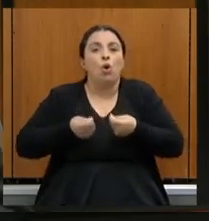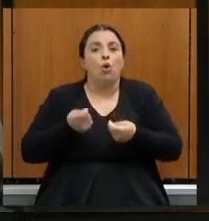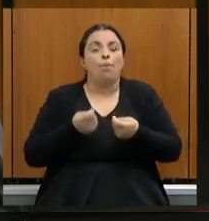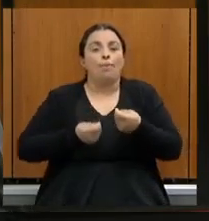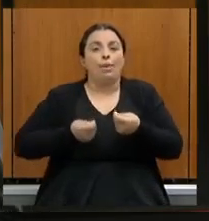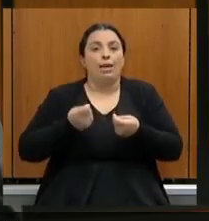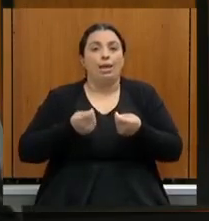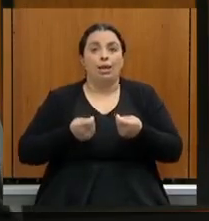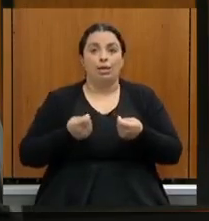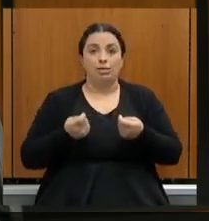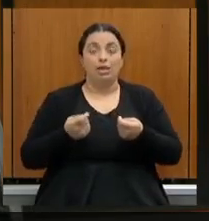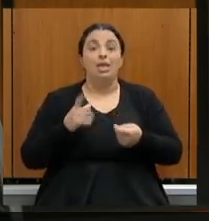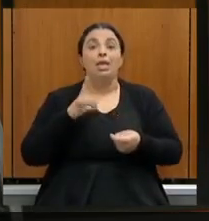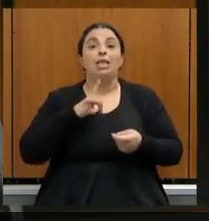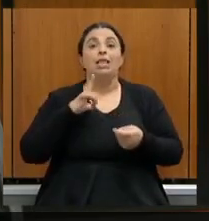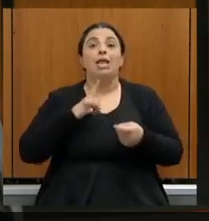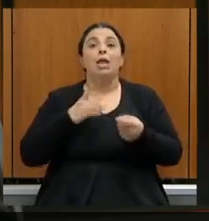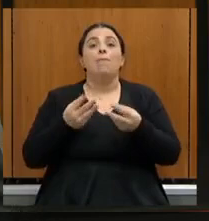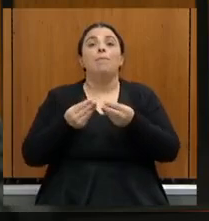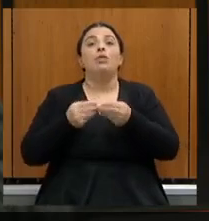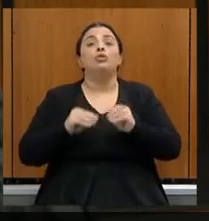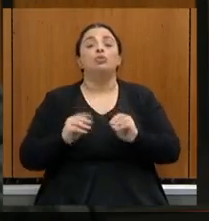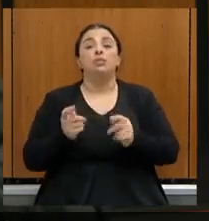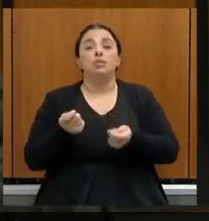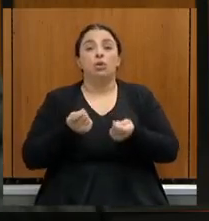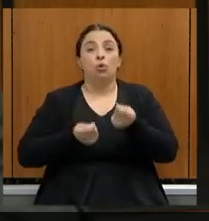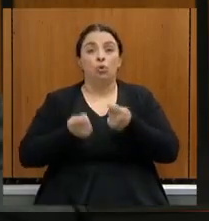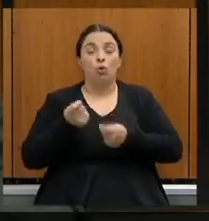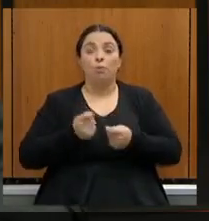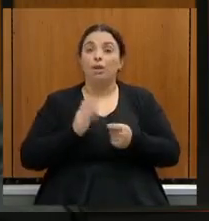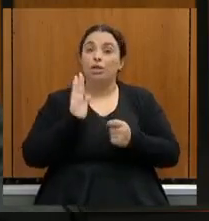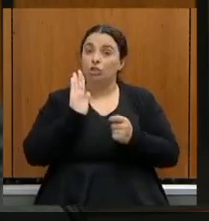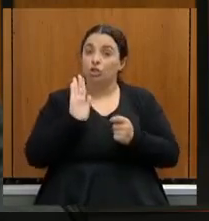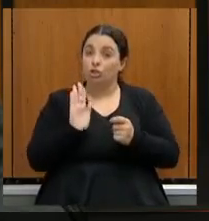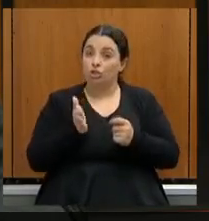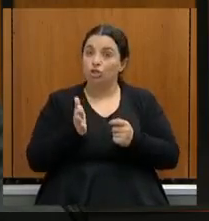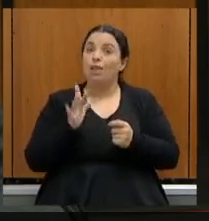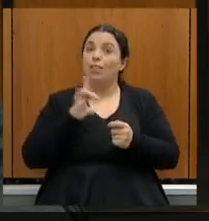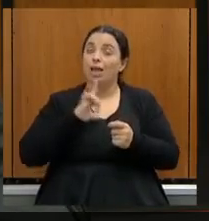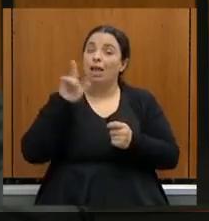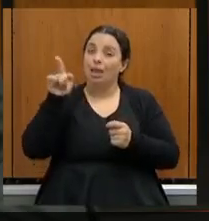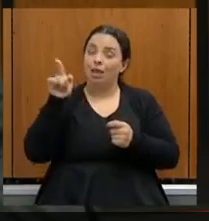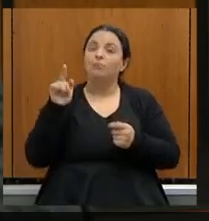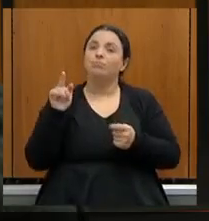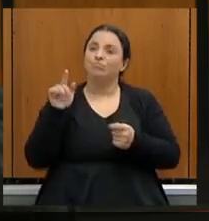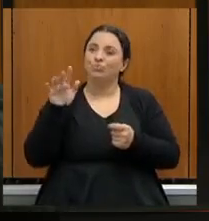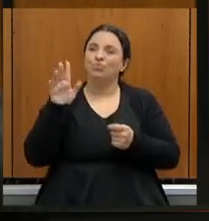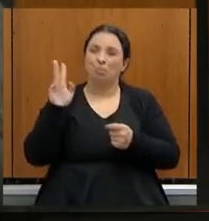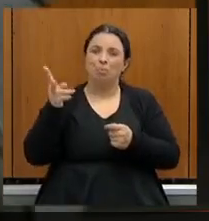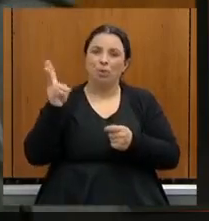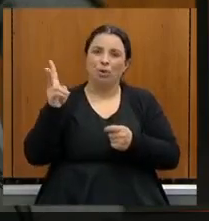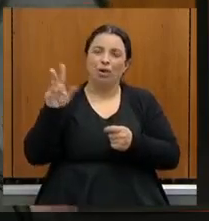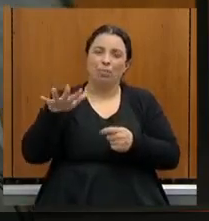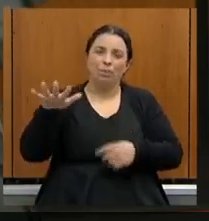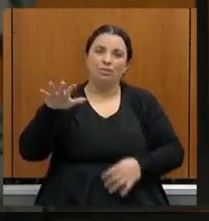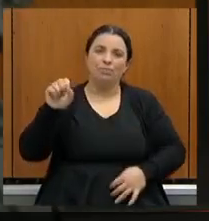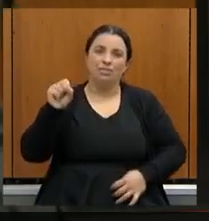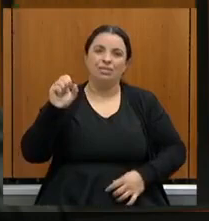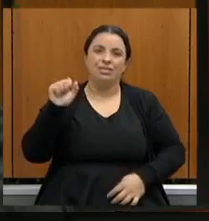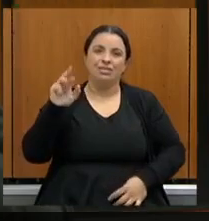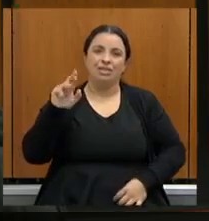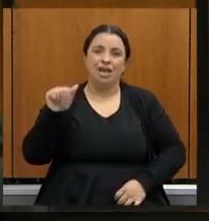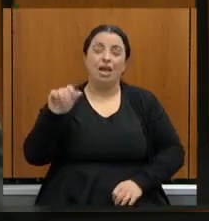de impactos econômicos, que já existem, sobre a serra. E isso não foi considerado.